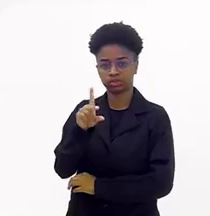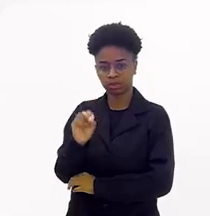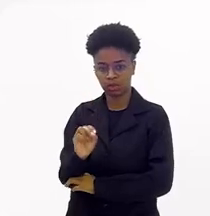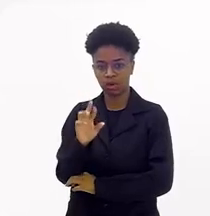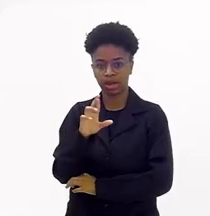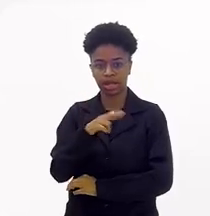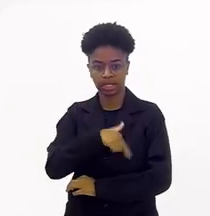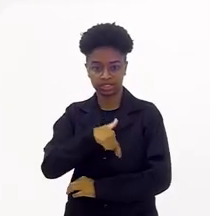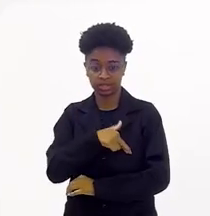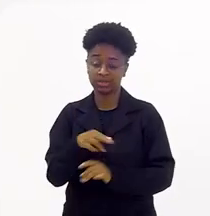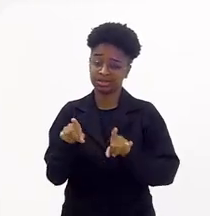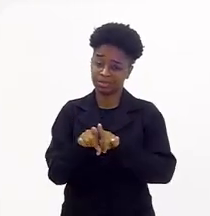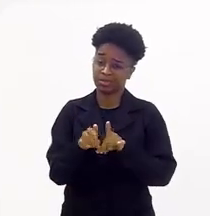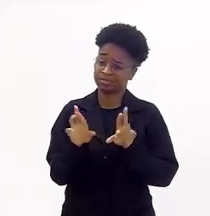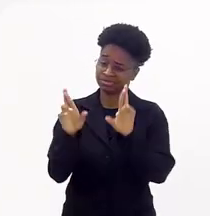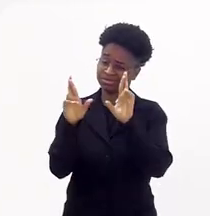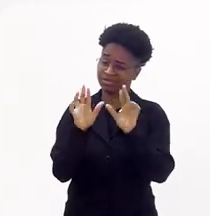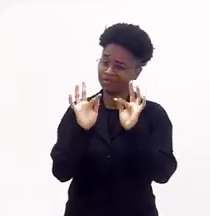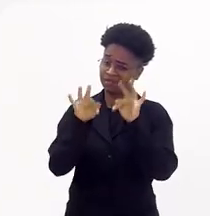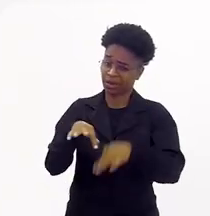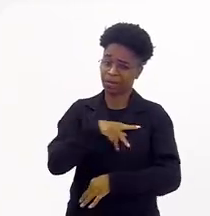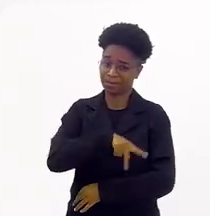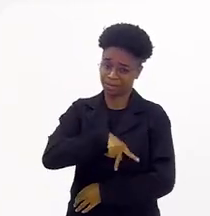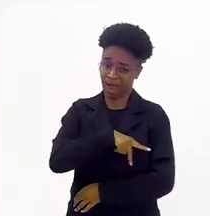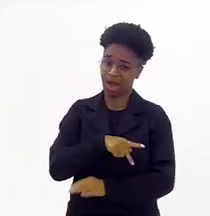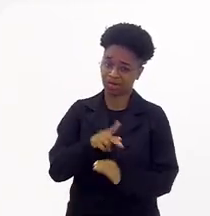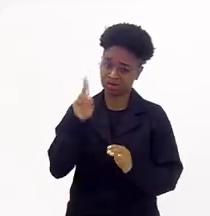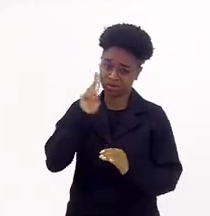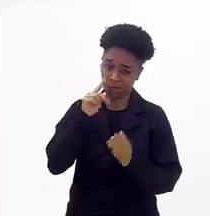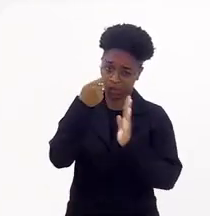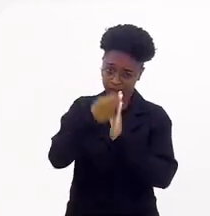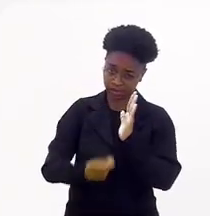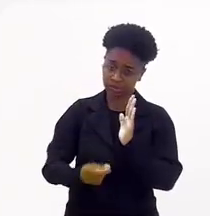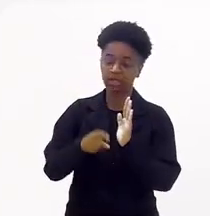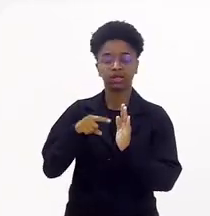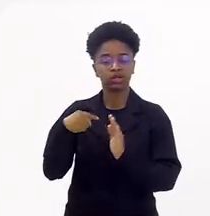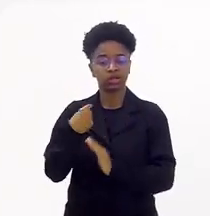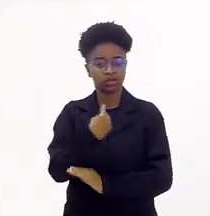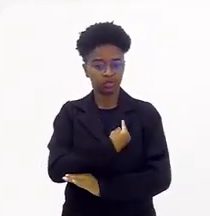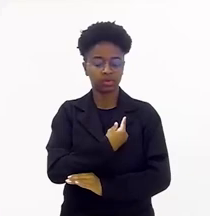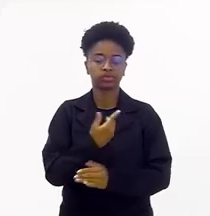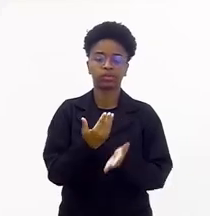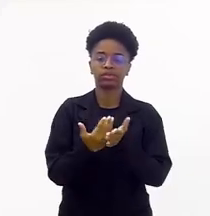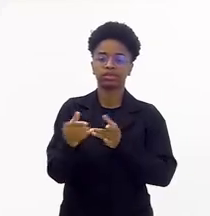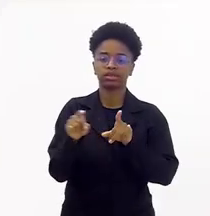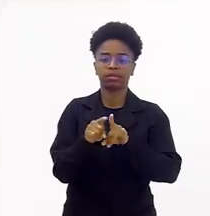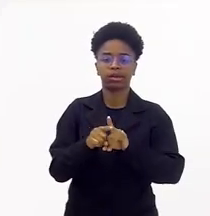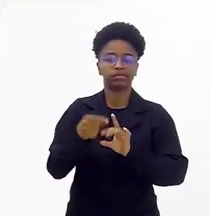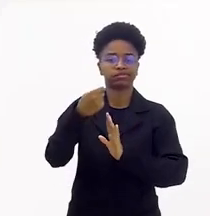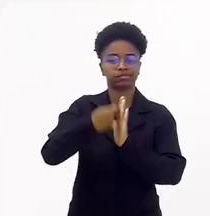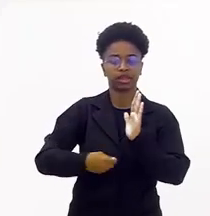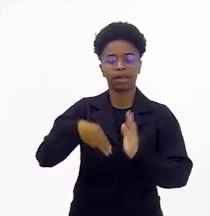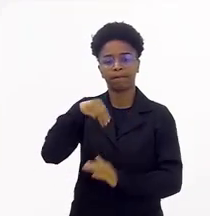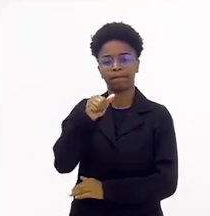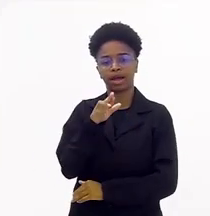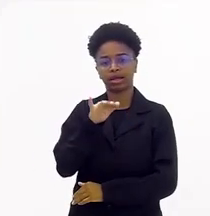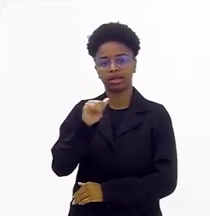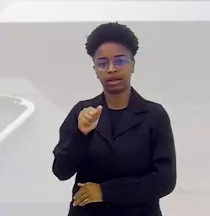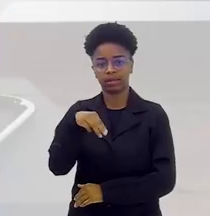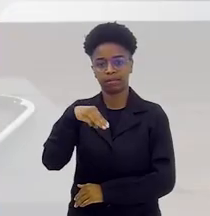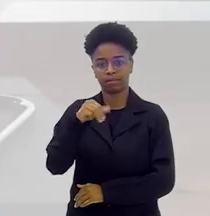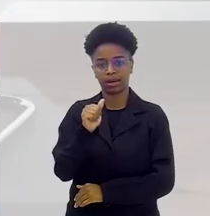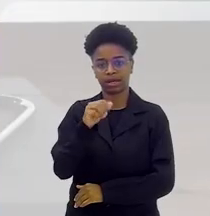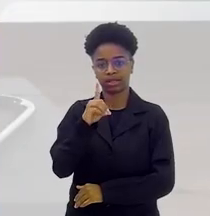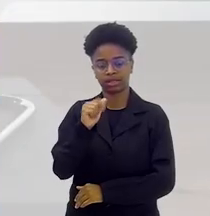terminar Paulo de Tarso, se Deus quiser estar pertinho de terminar, aí nós. Vamos entrar com Maria Madalena também. É,